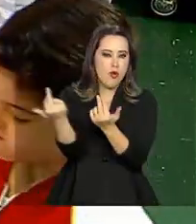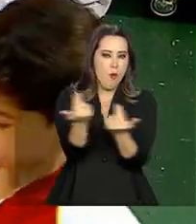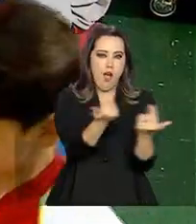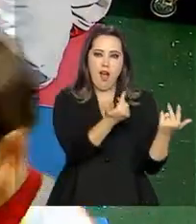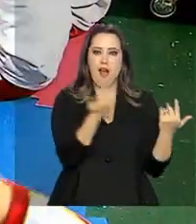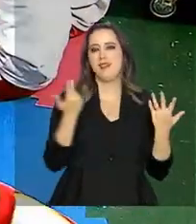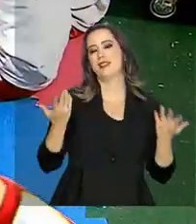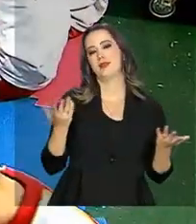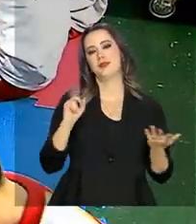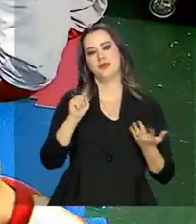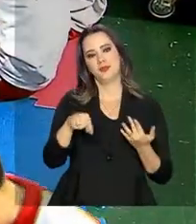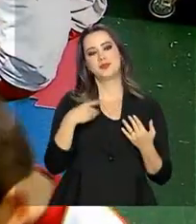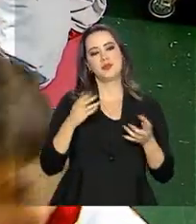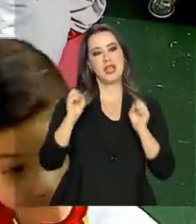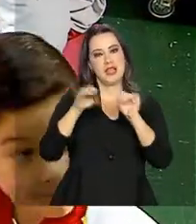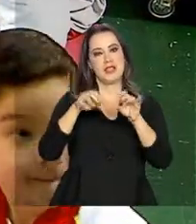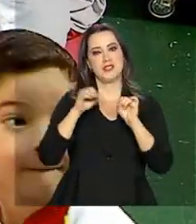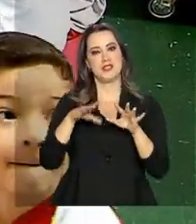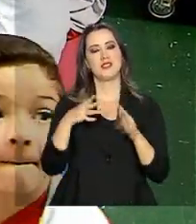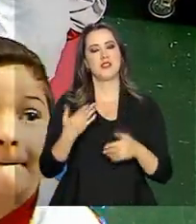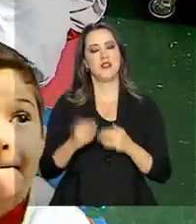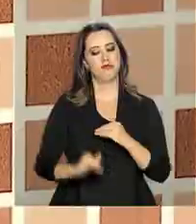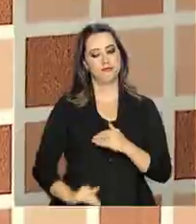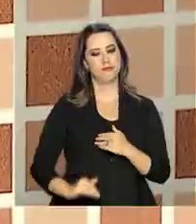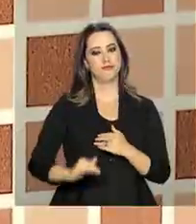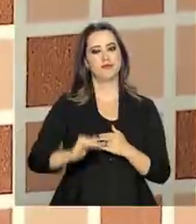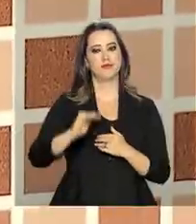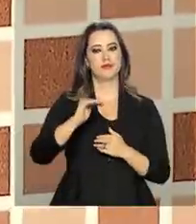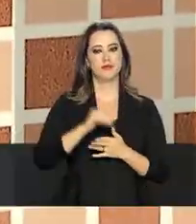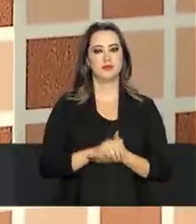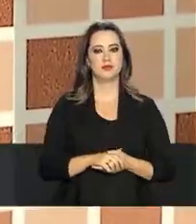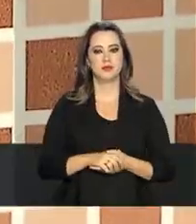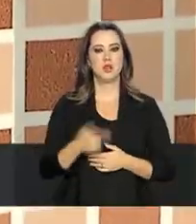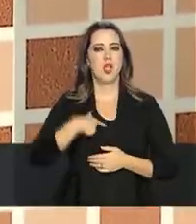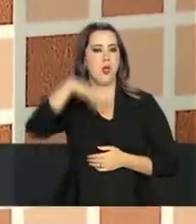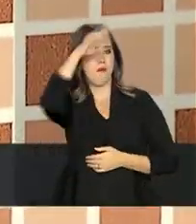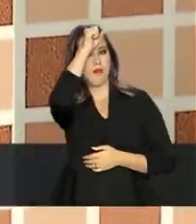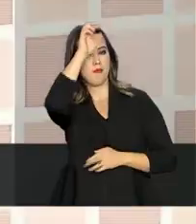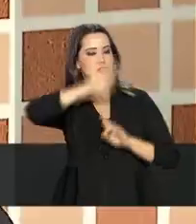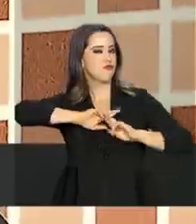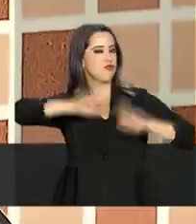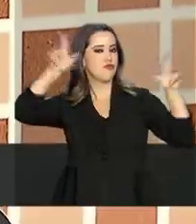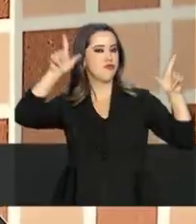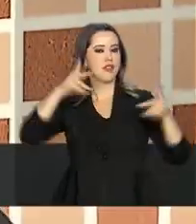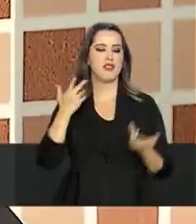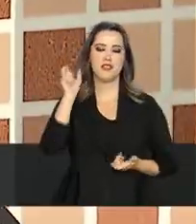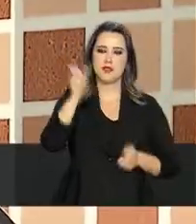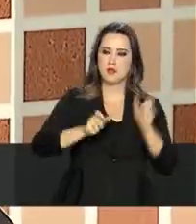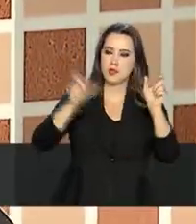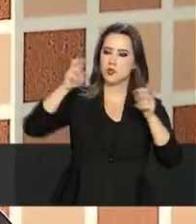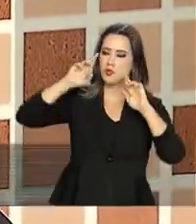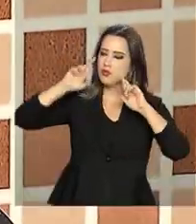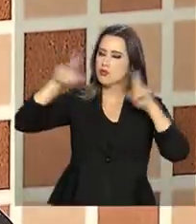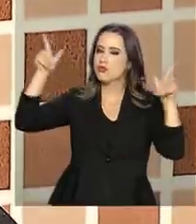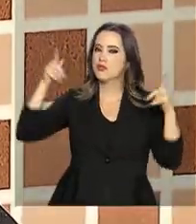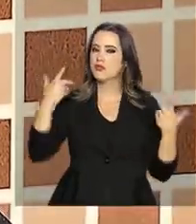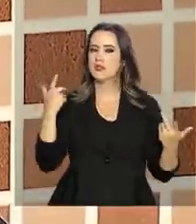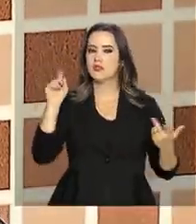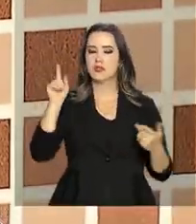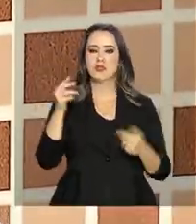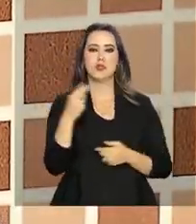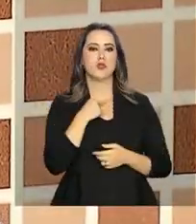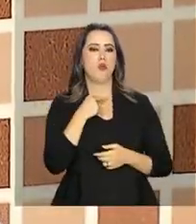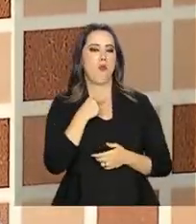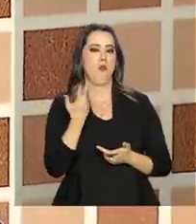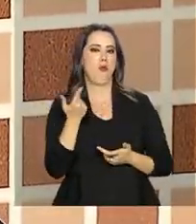lição que aqui em si nada muito cedo ela aprenda a diferença com as pessoas não